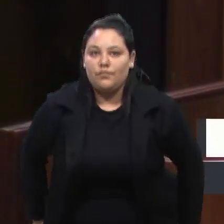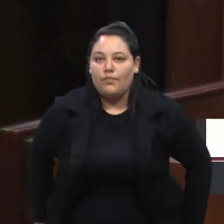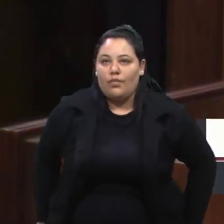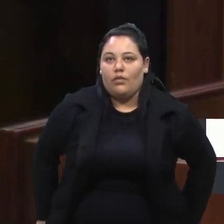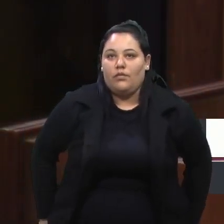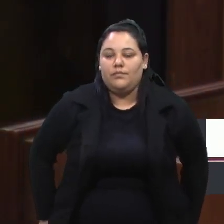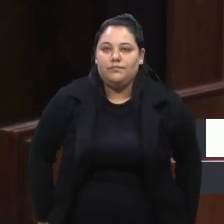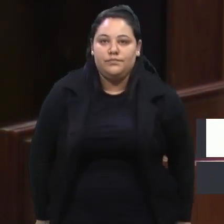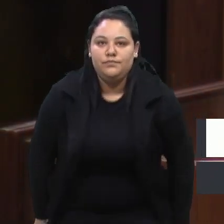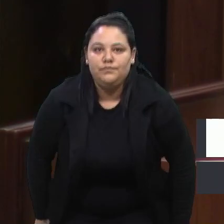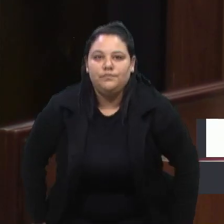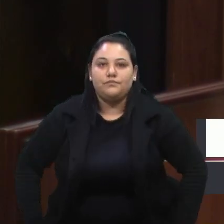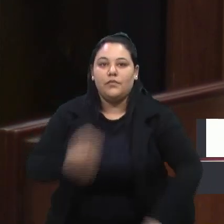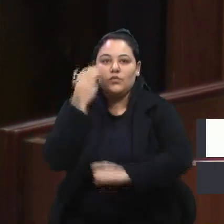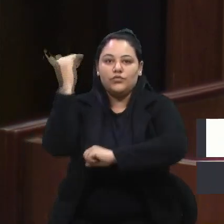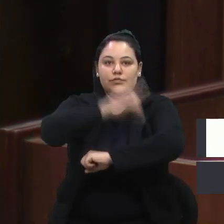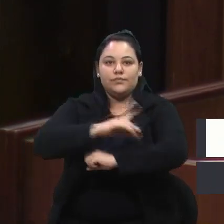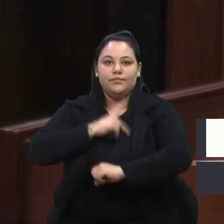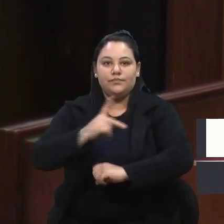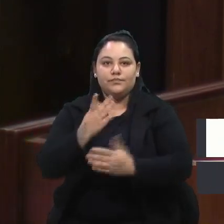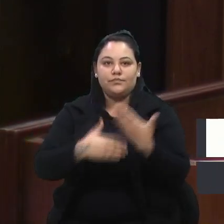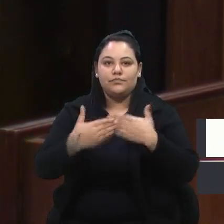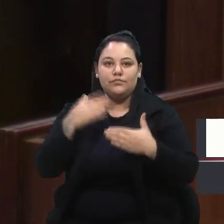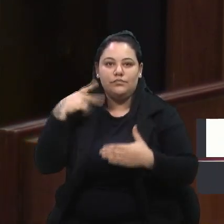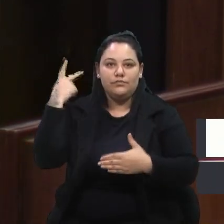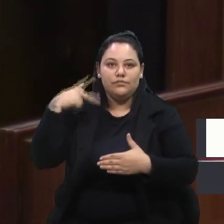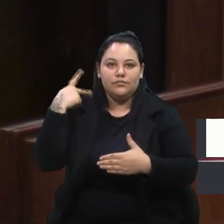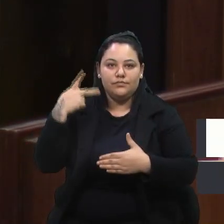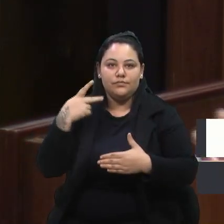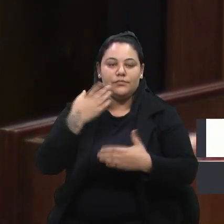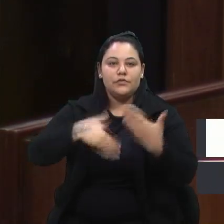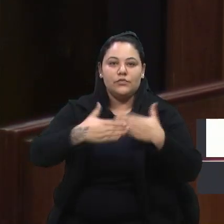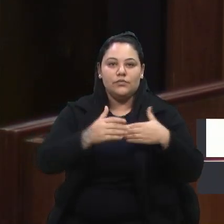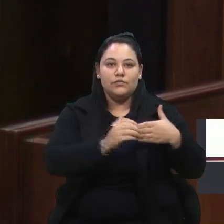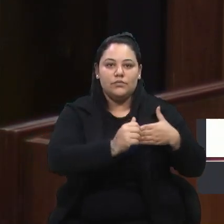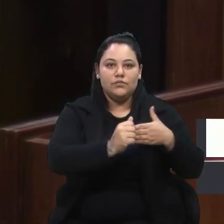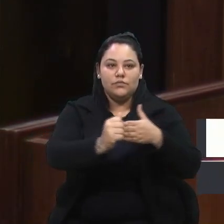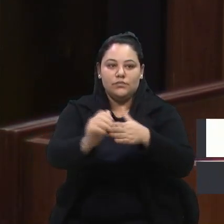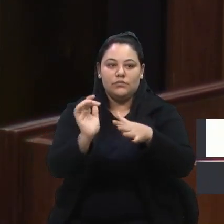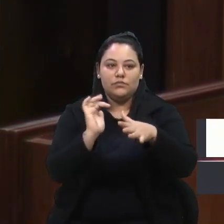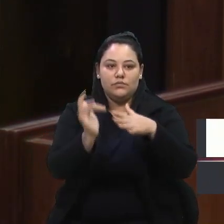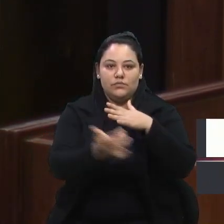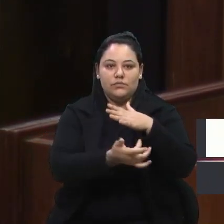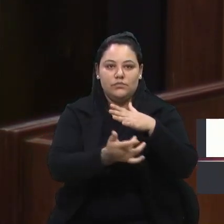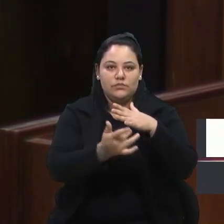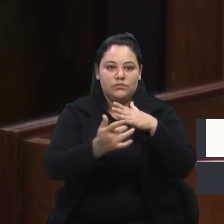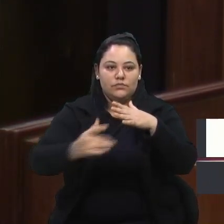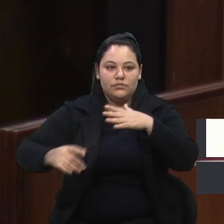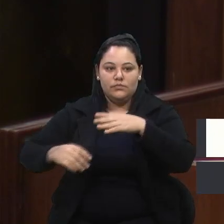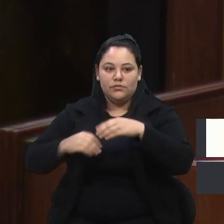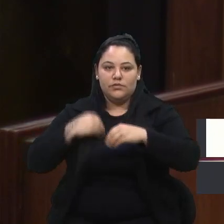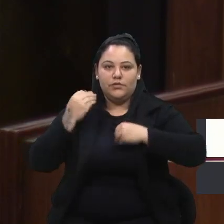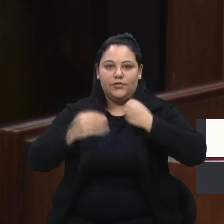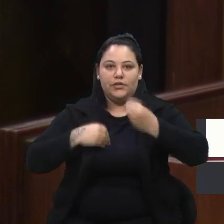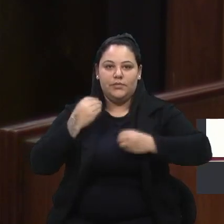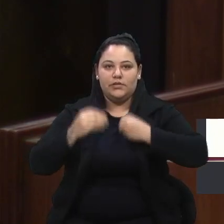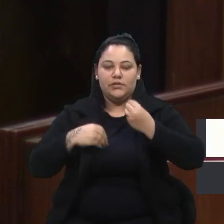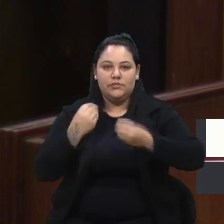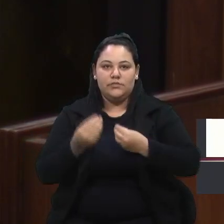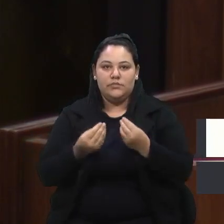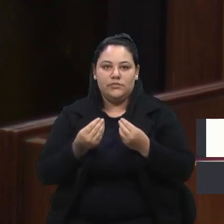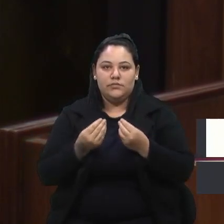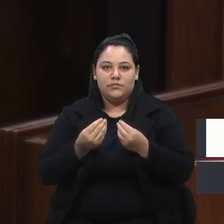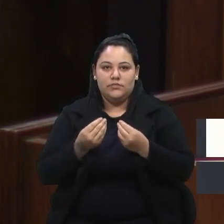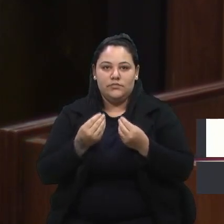TV Câmara. A gente está sensível, né, com essas fortes chuvas, que afetou muito aí as cidades